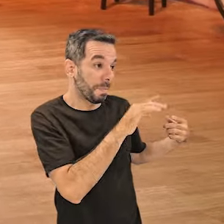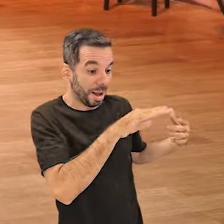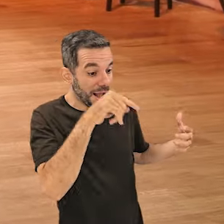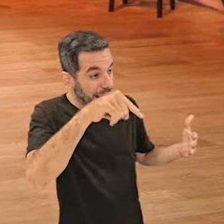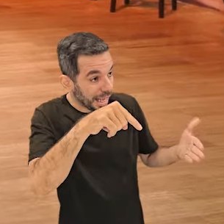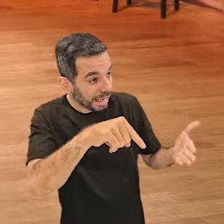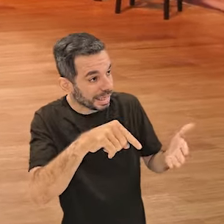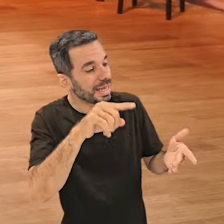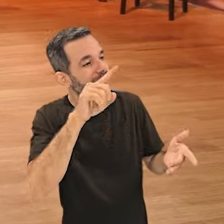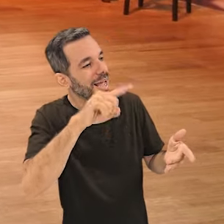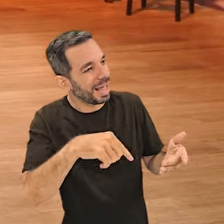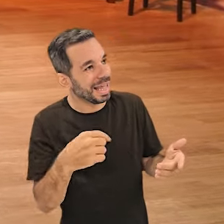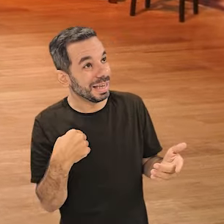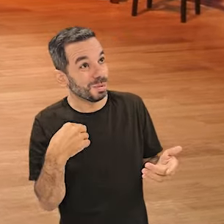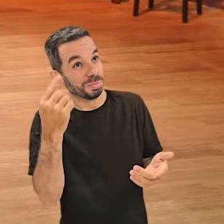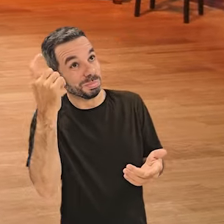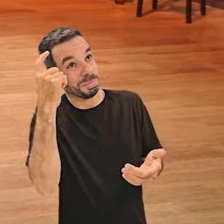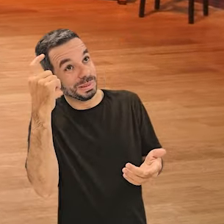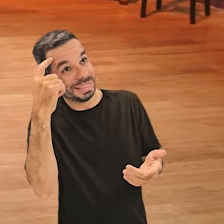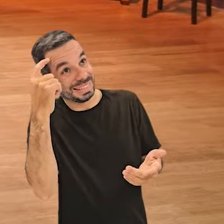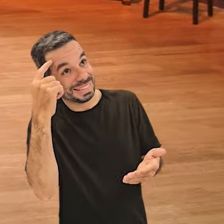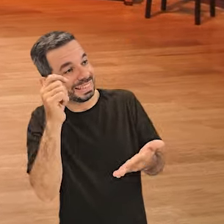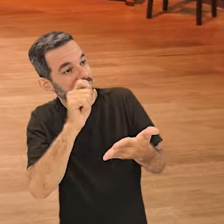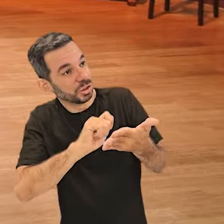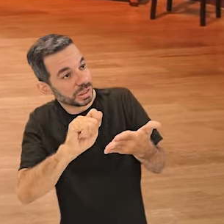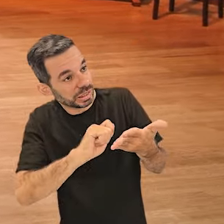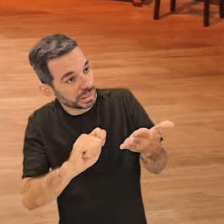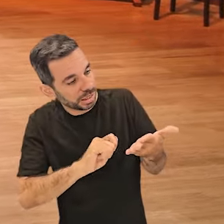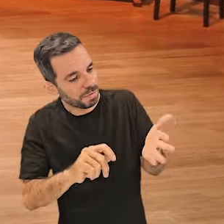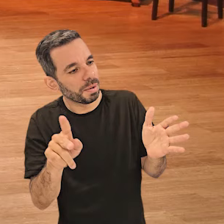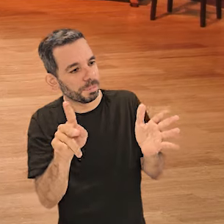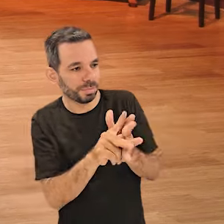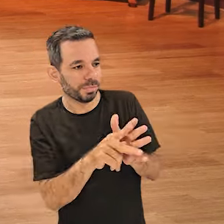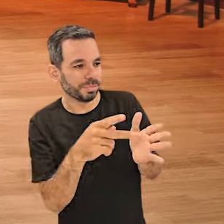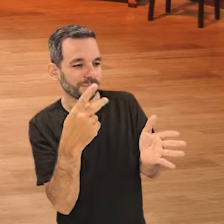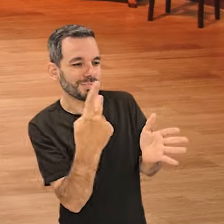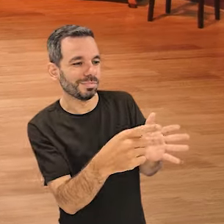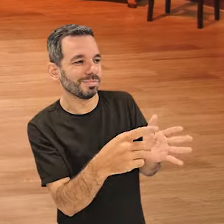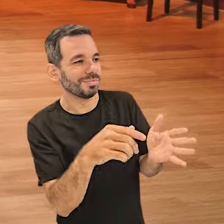para o Menestrel. Então ali tem um Fabrício Carvalho muito maduro,